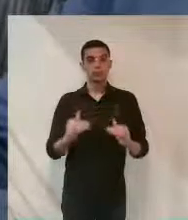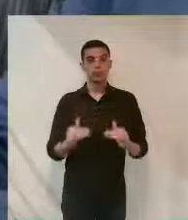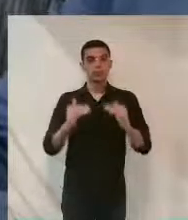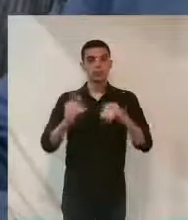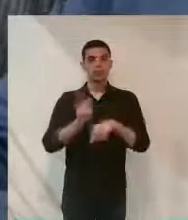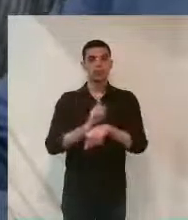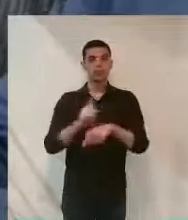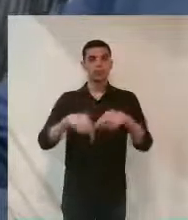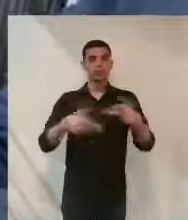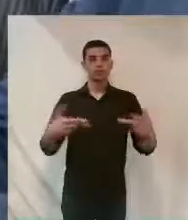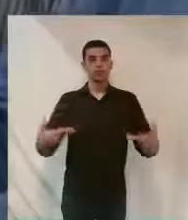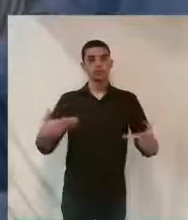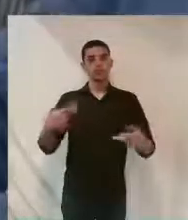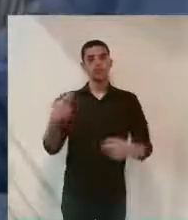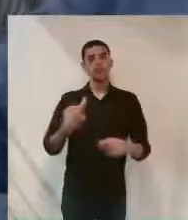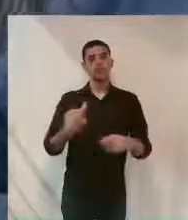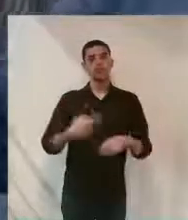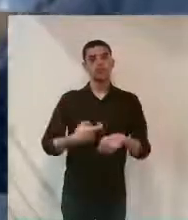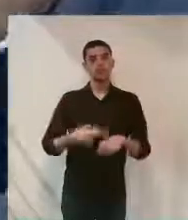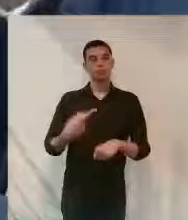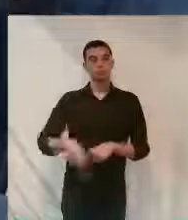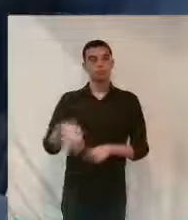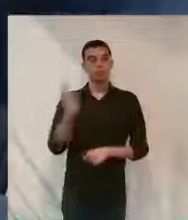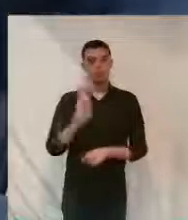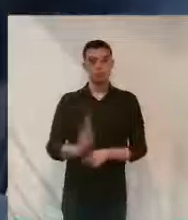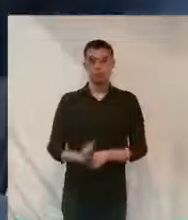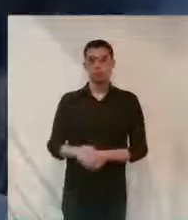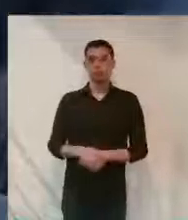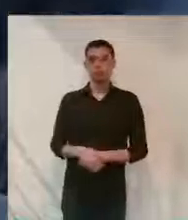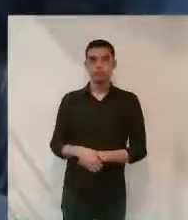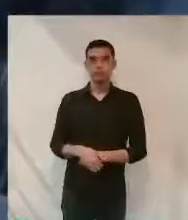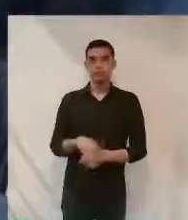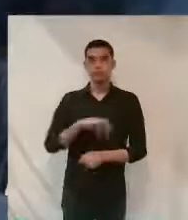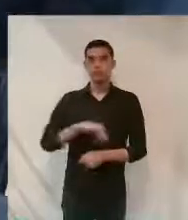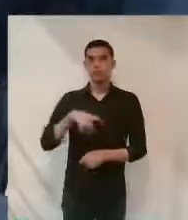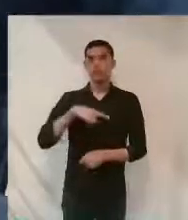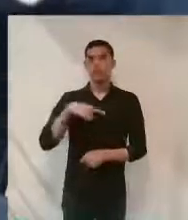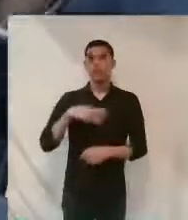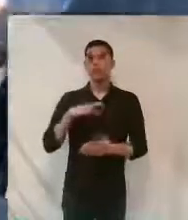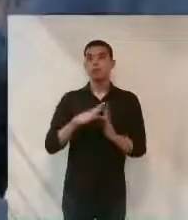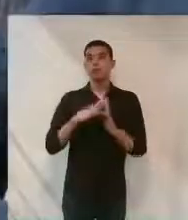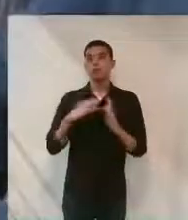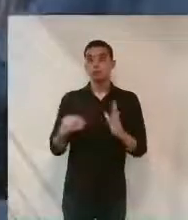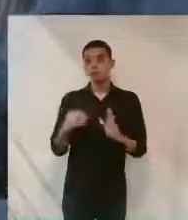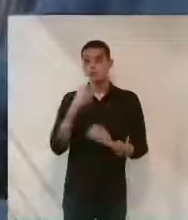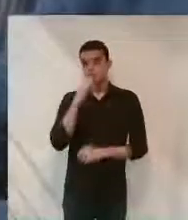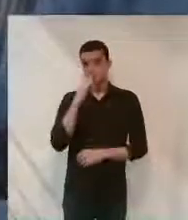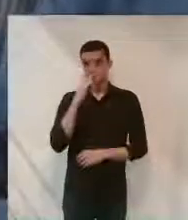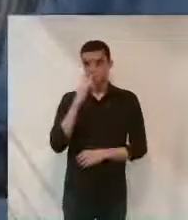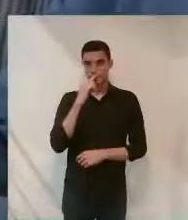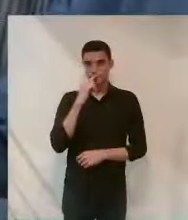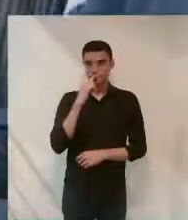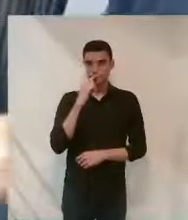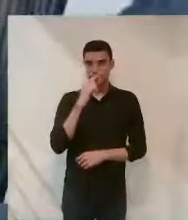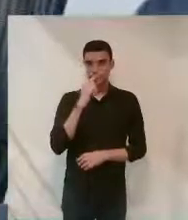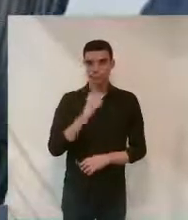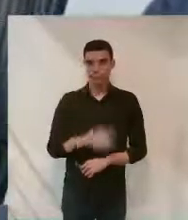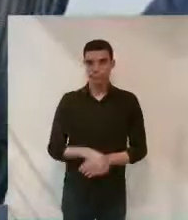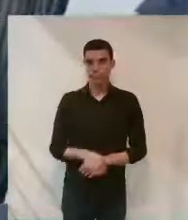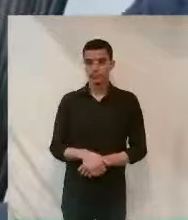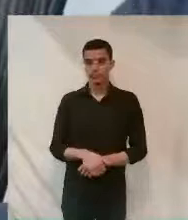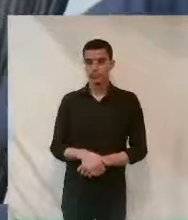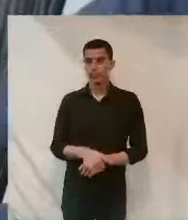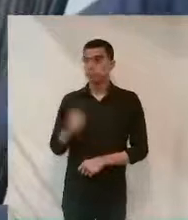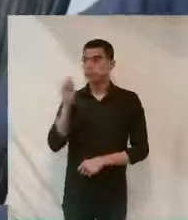resíduos sólidos no Brasil. Aí vai seguir como modelo, inclusive a representante do Piauí